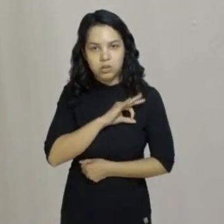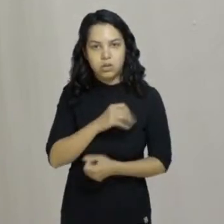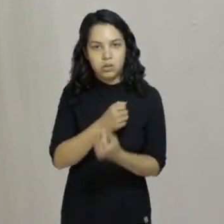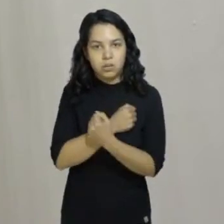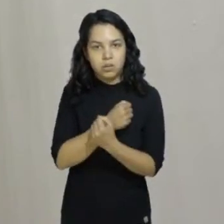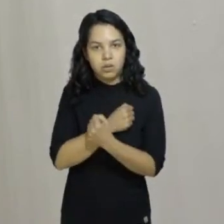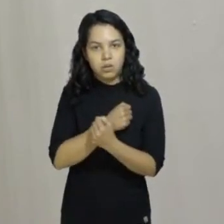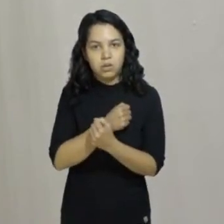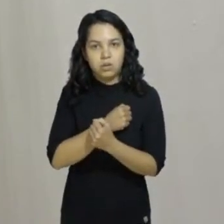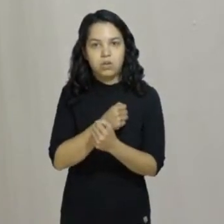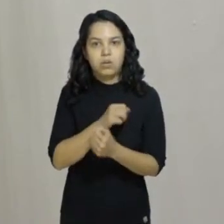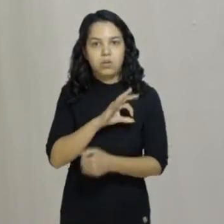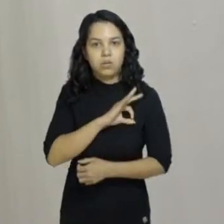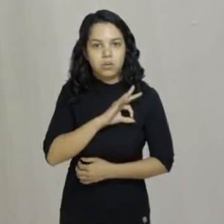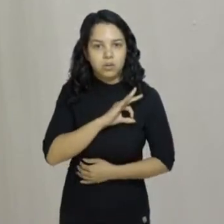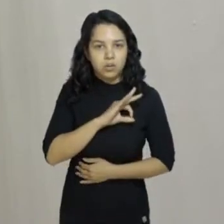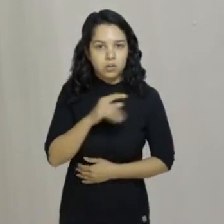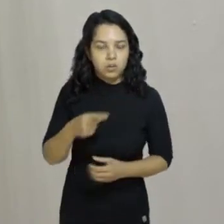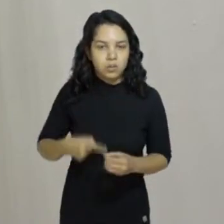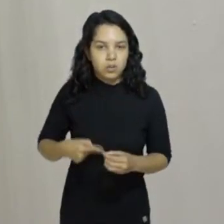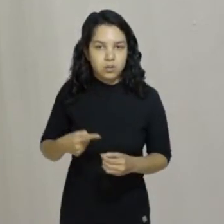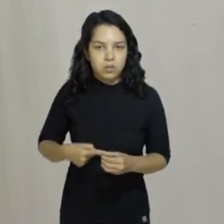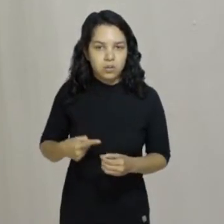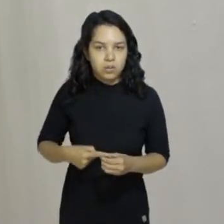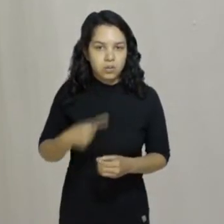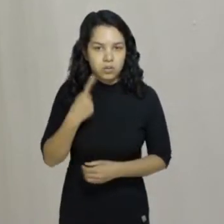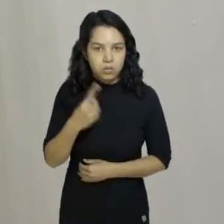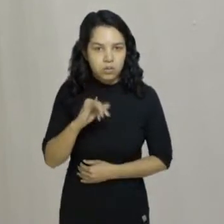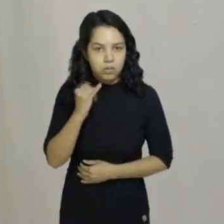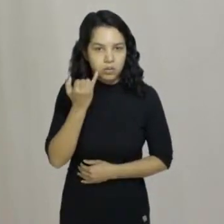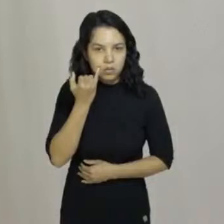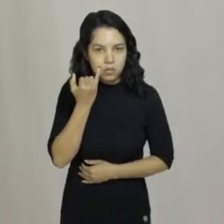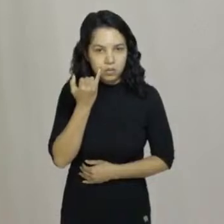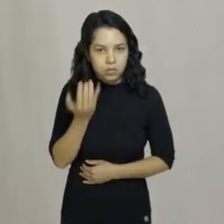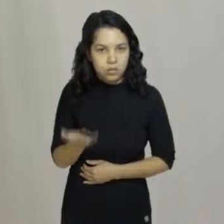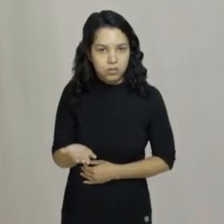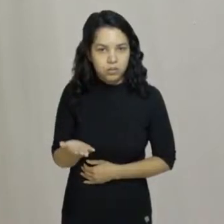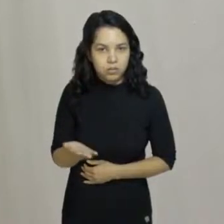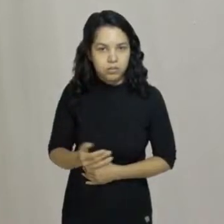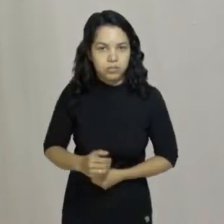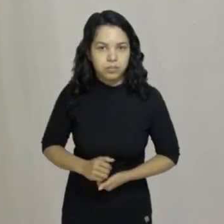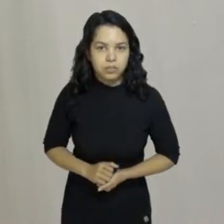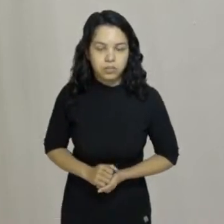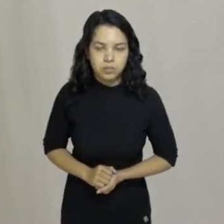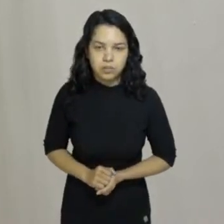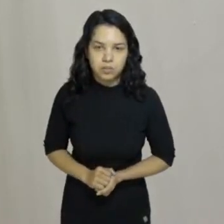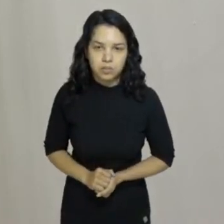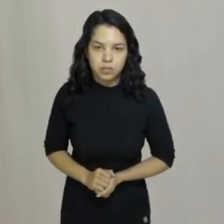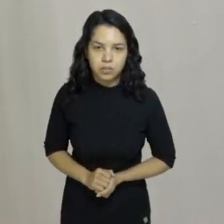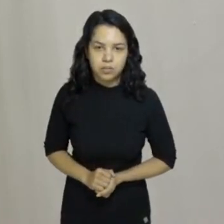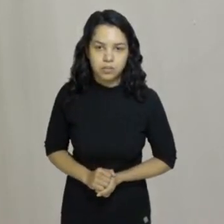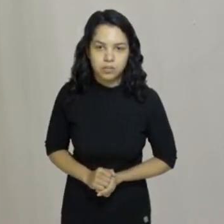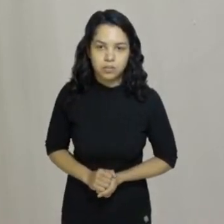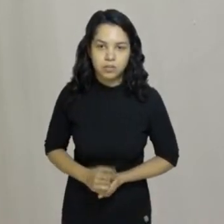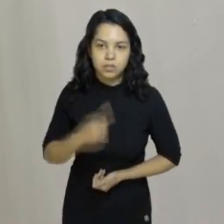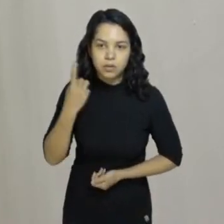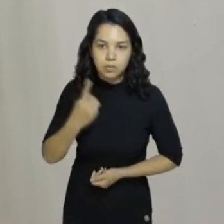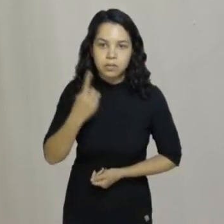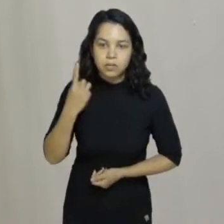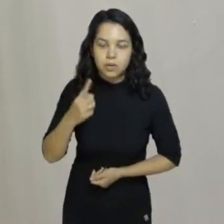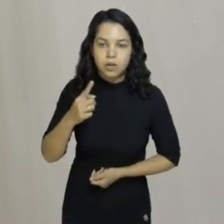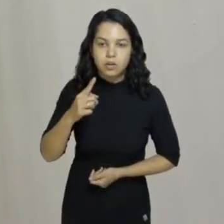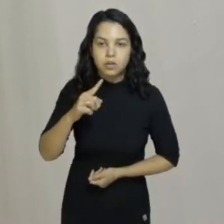a guarda municipal Deputado José Lopes vossa excelência por gentileza Deputado Sargento Lima